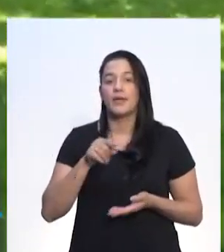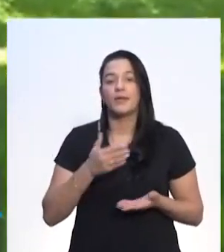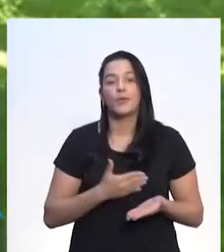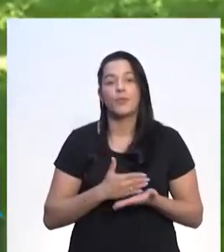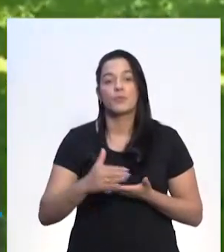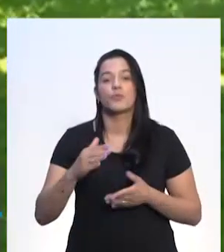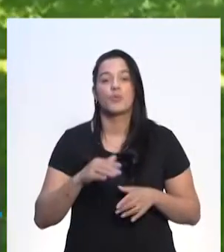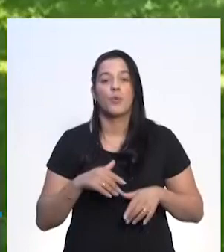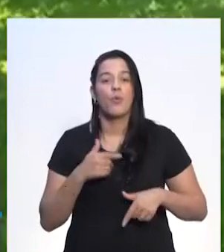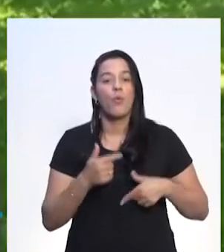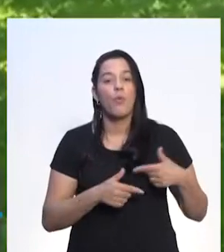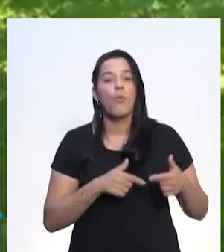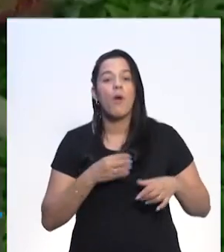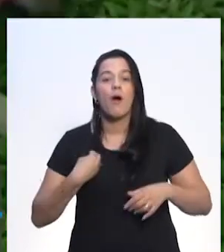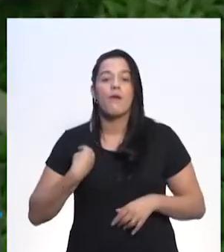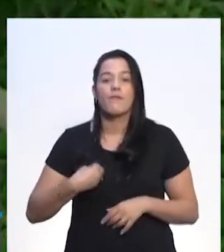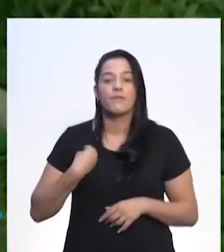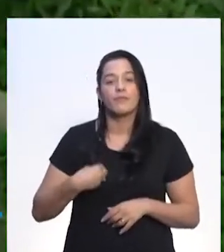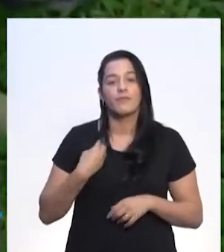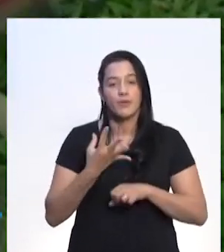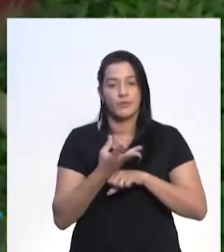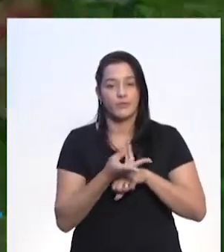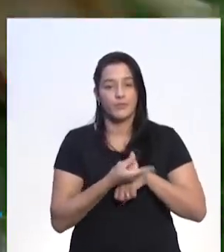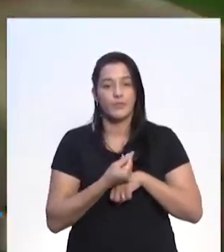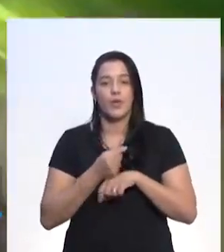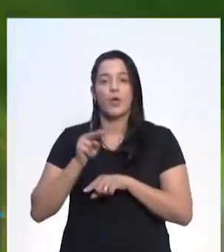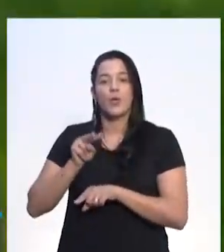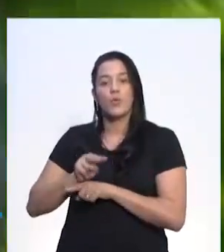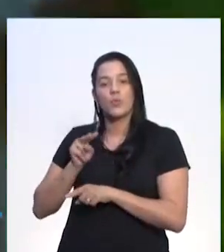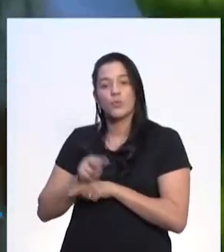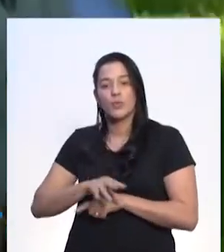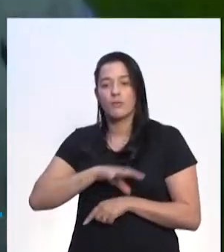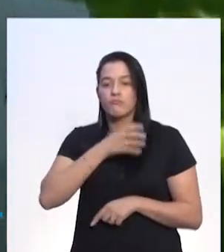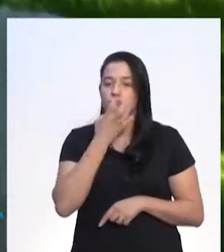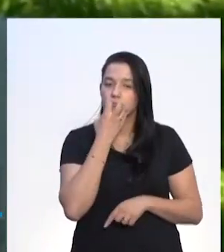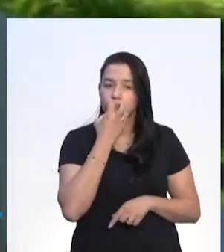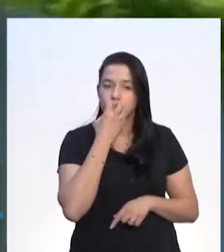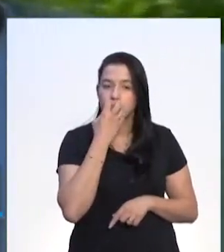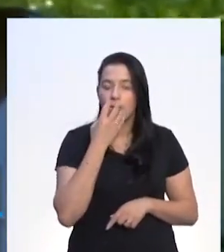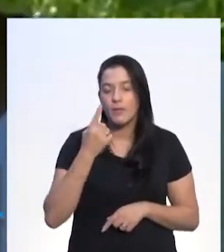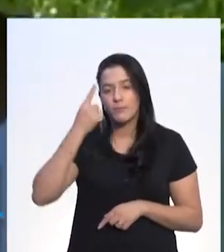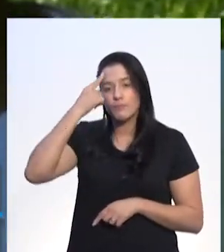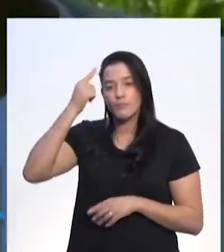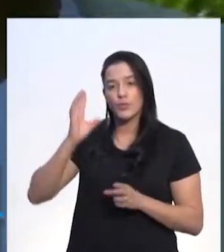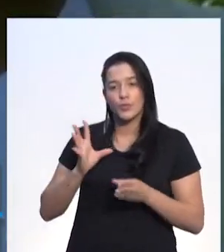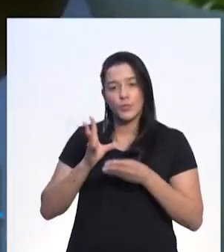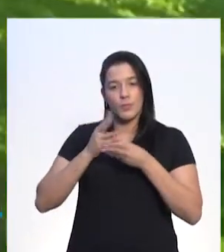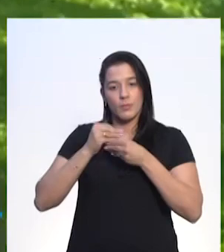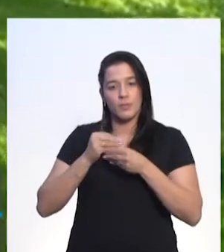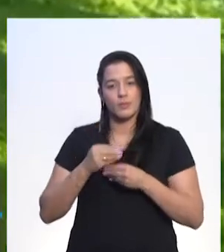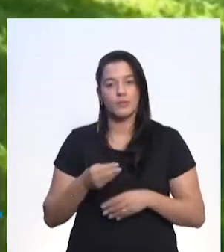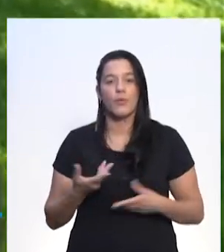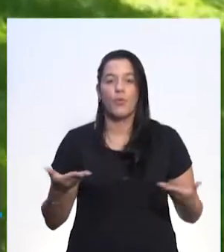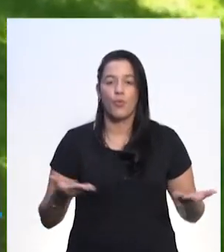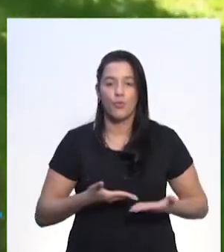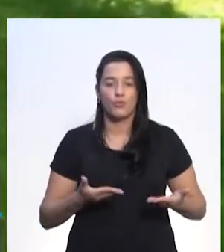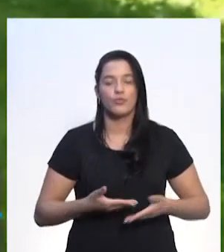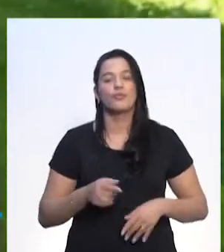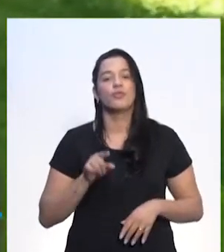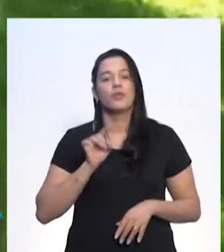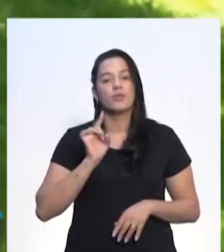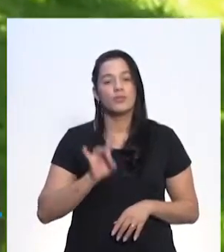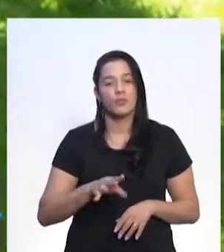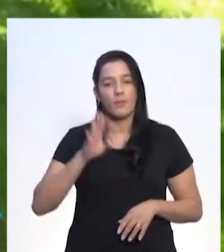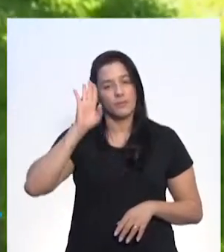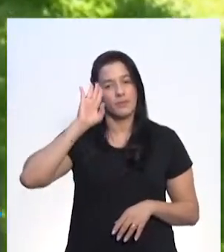artista plástico e artesão. Cuidar dos cachorros era primeiro uma ideia de complemento de renda. Hoje já é a